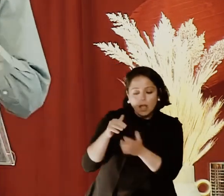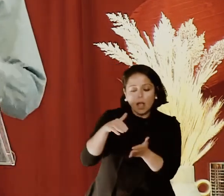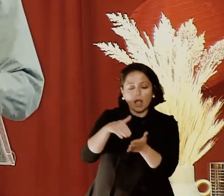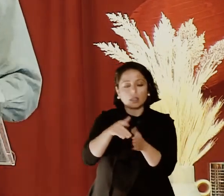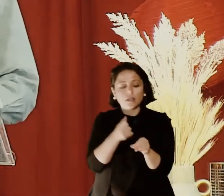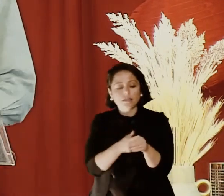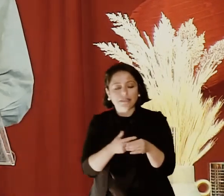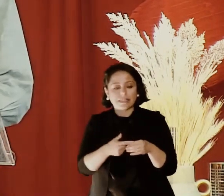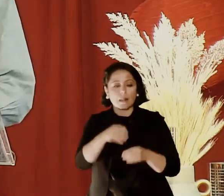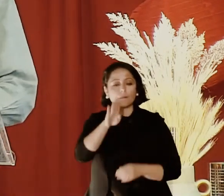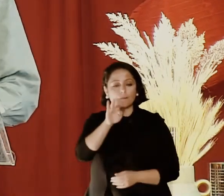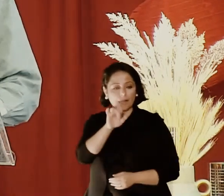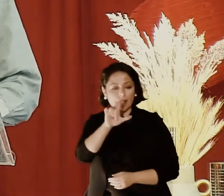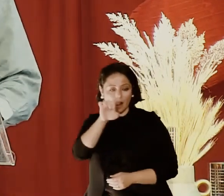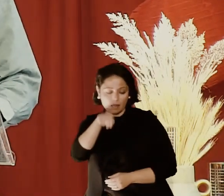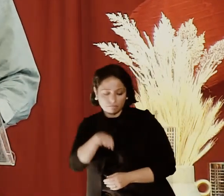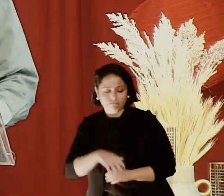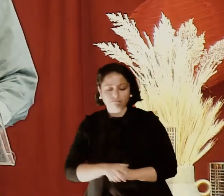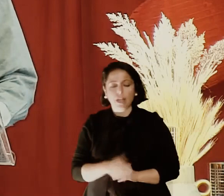sua palavra.